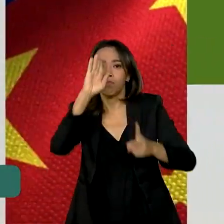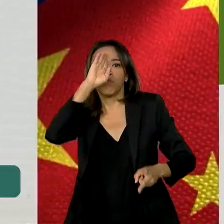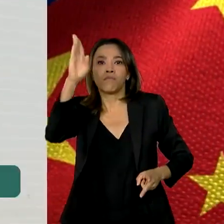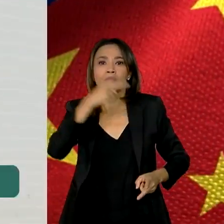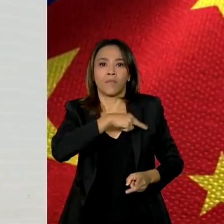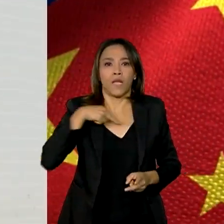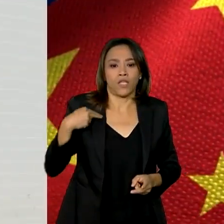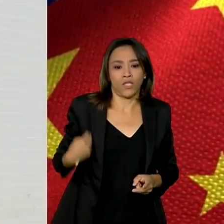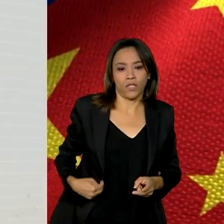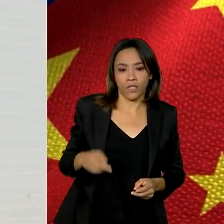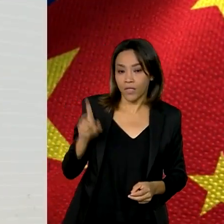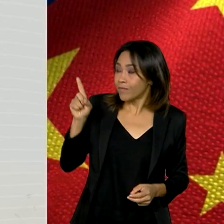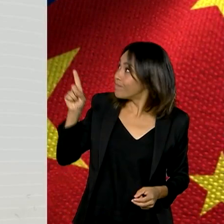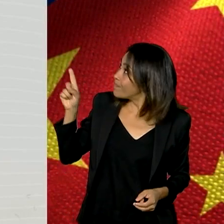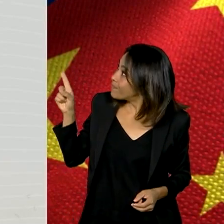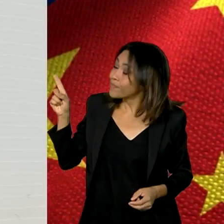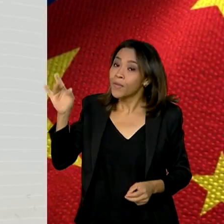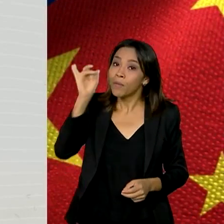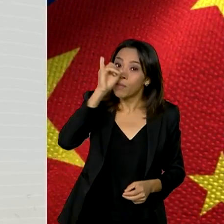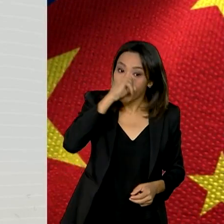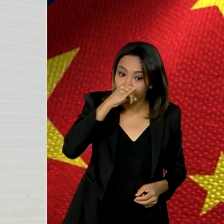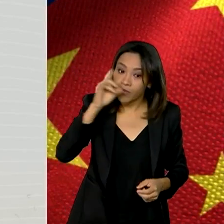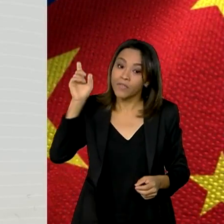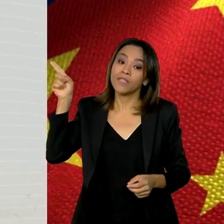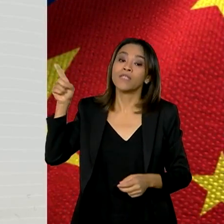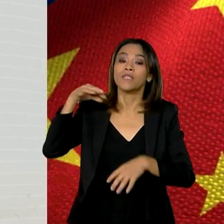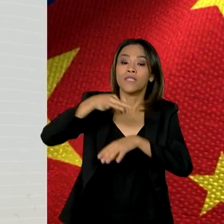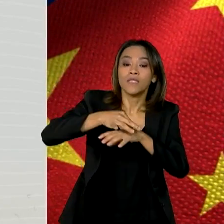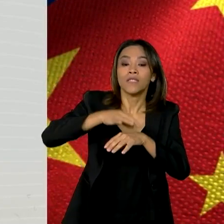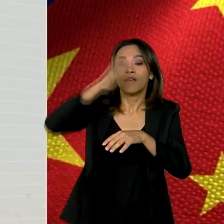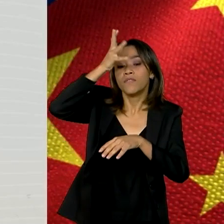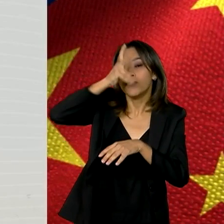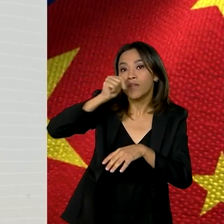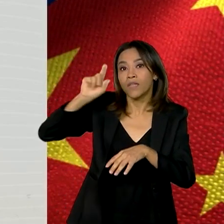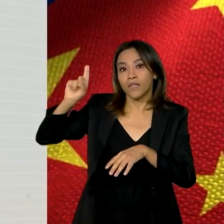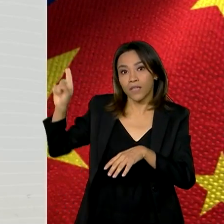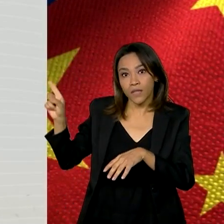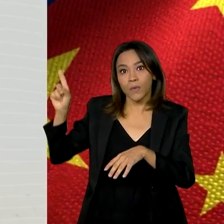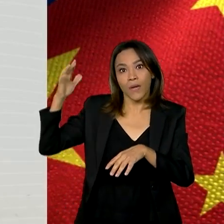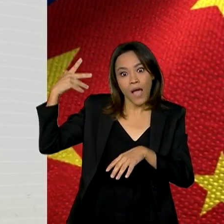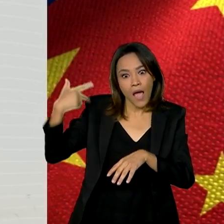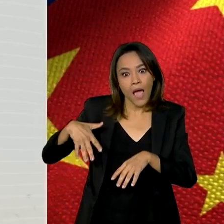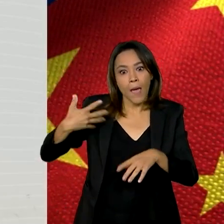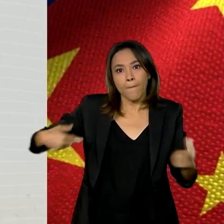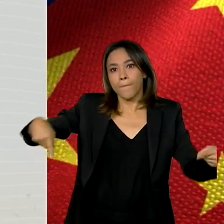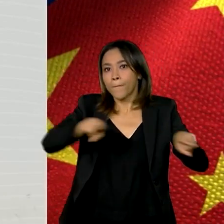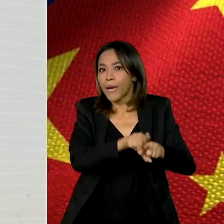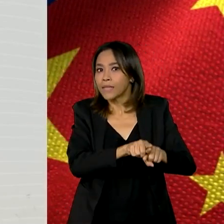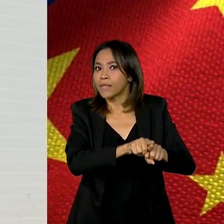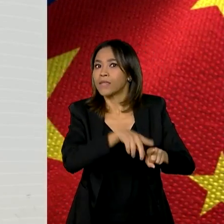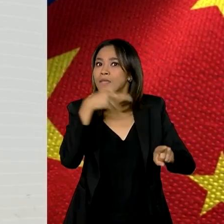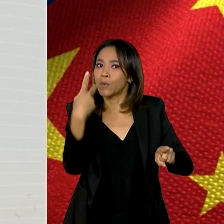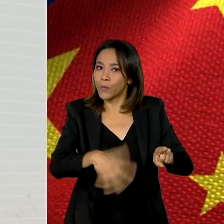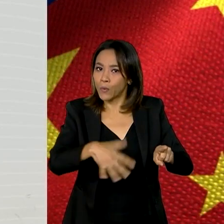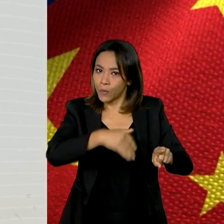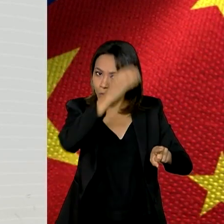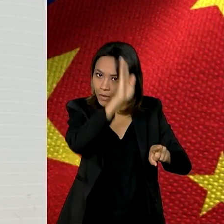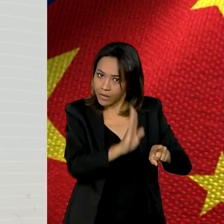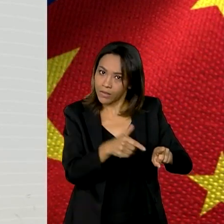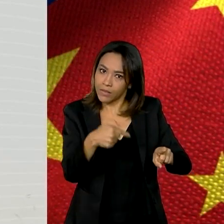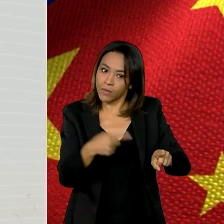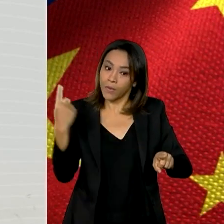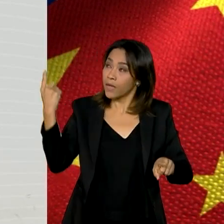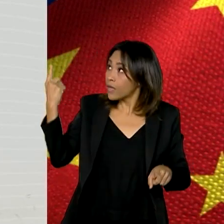China. Destino das carnes bovina, suína e de frango e se destacando como o maior parceiro comercial para a proteína animal, o